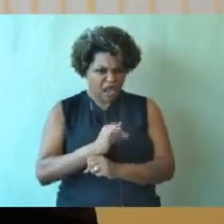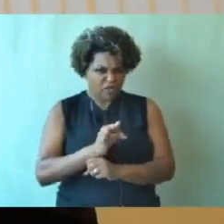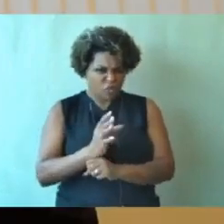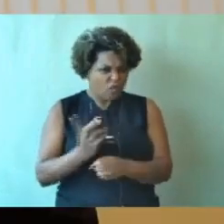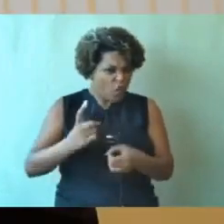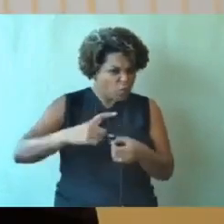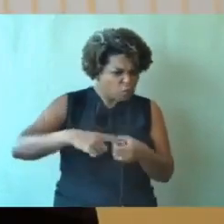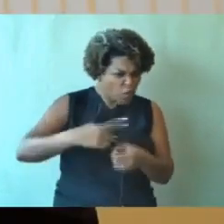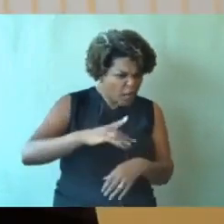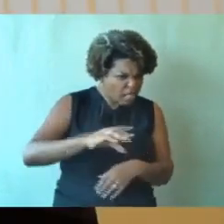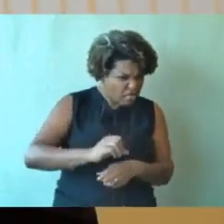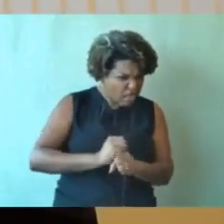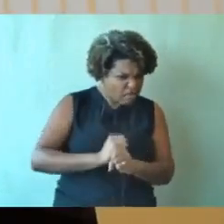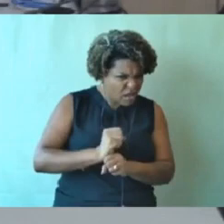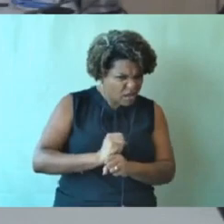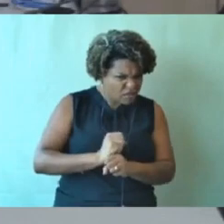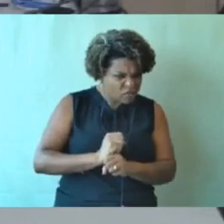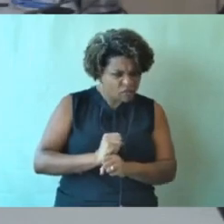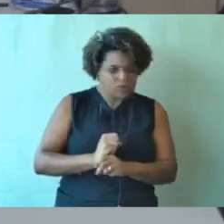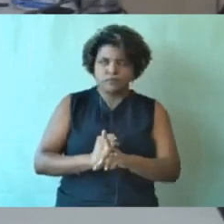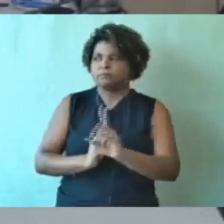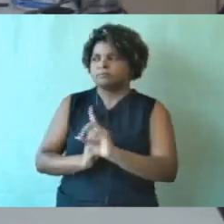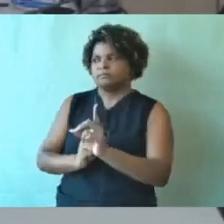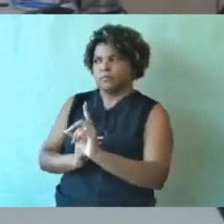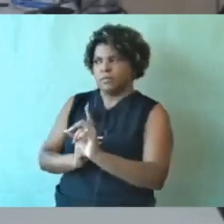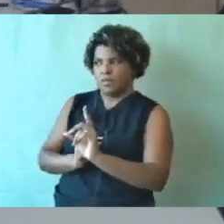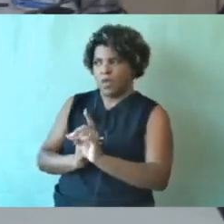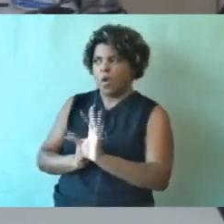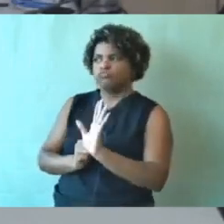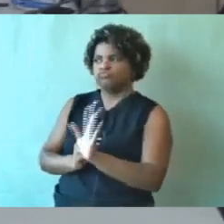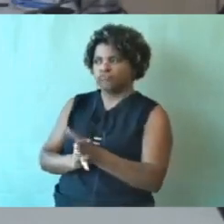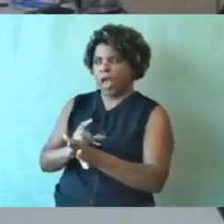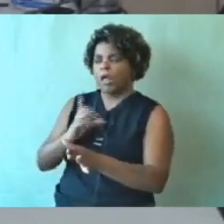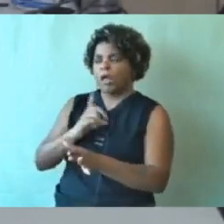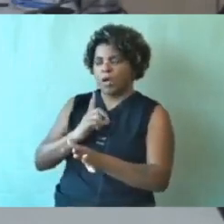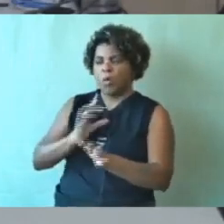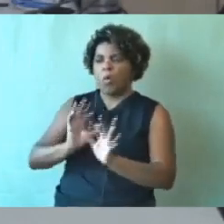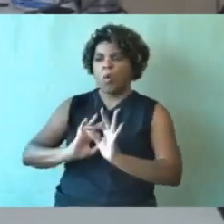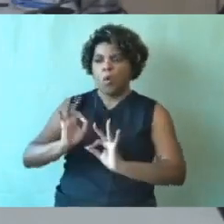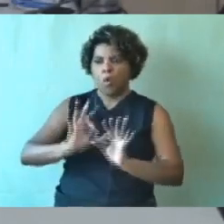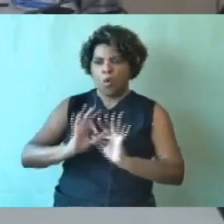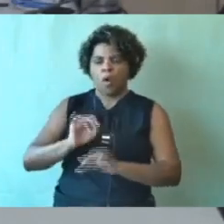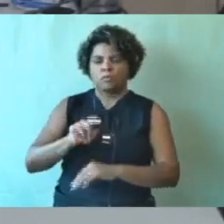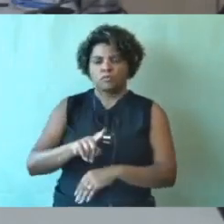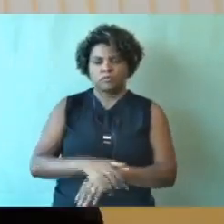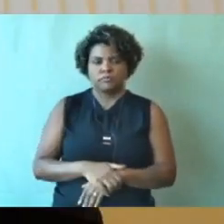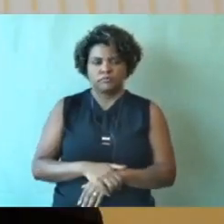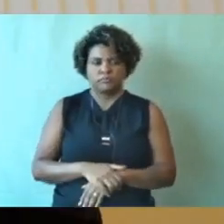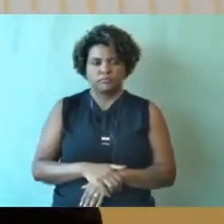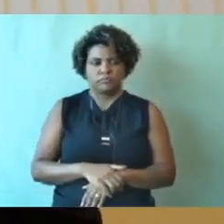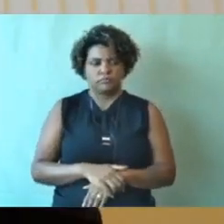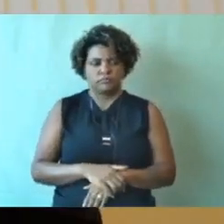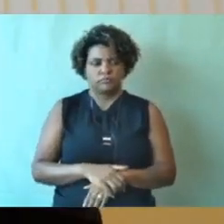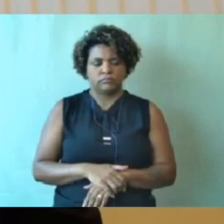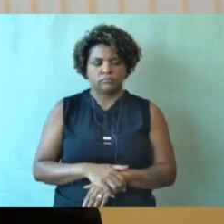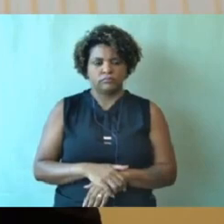é um movimento que vocês vão, que já está se orquestrando ou não? É, a questão é ter um aditivo